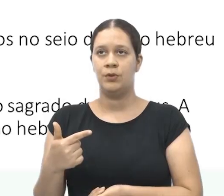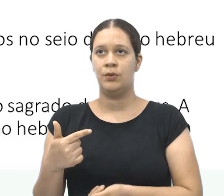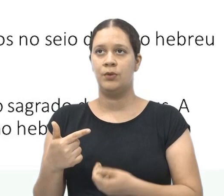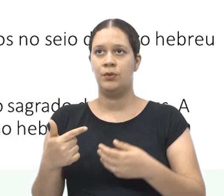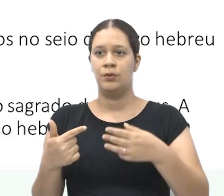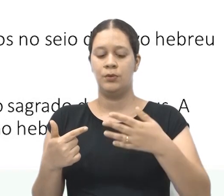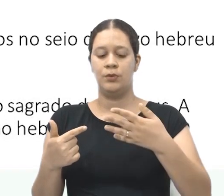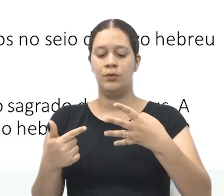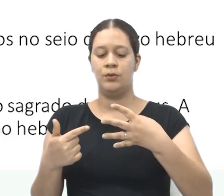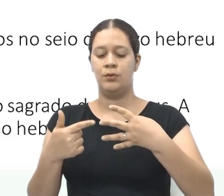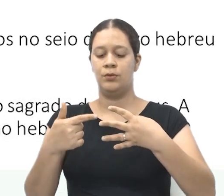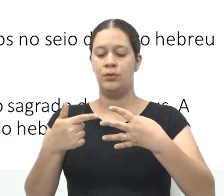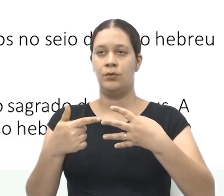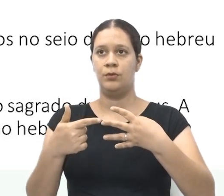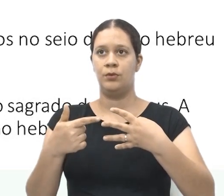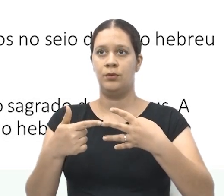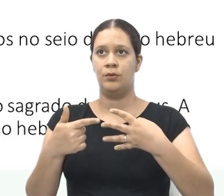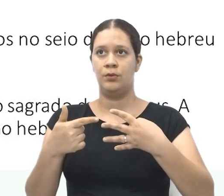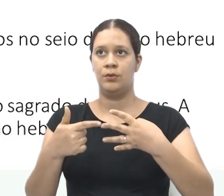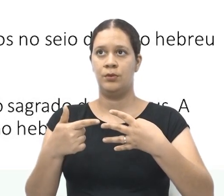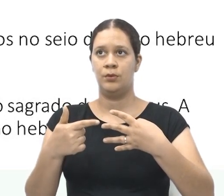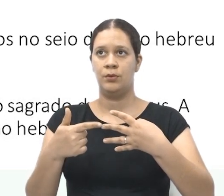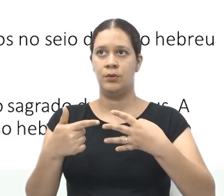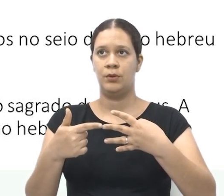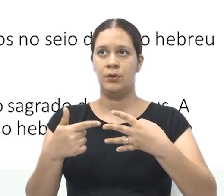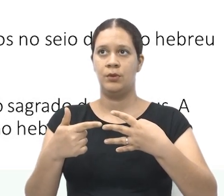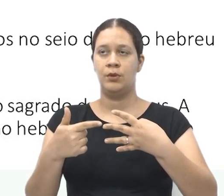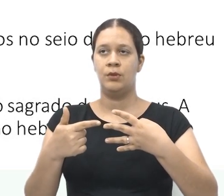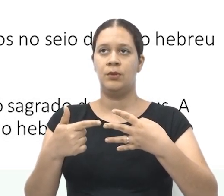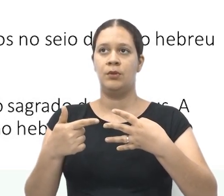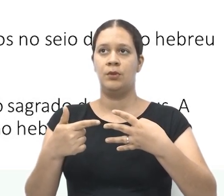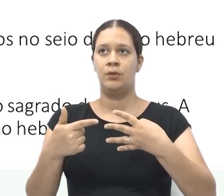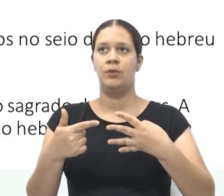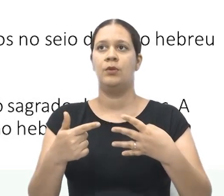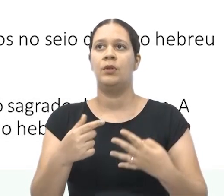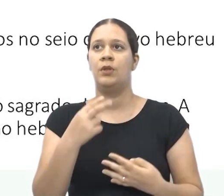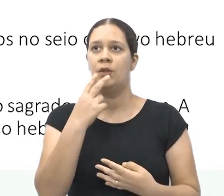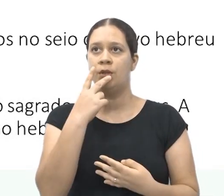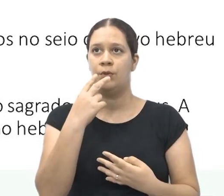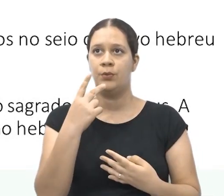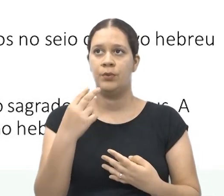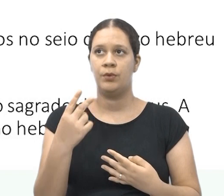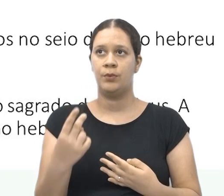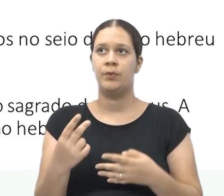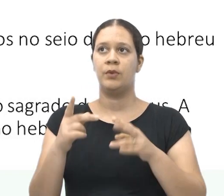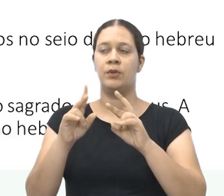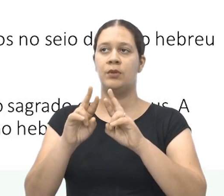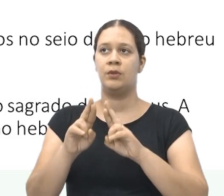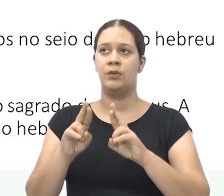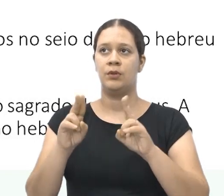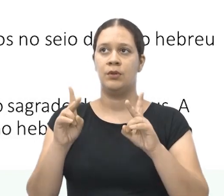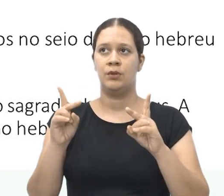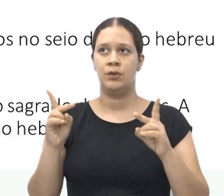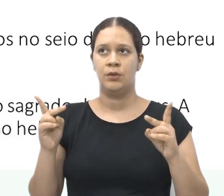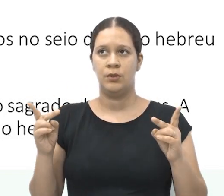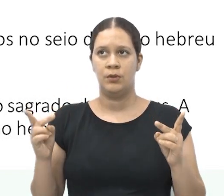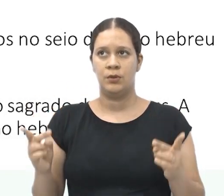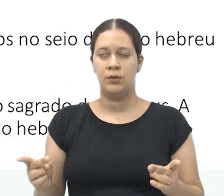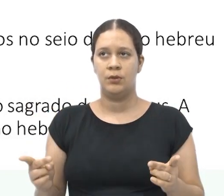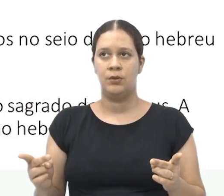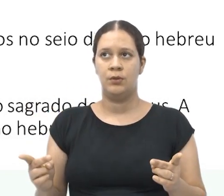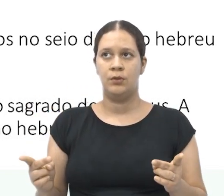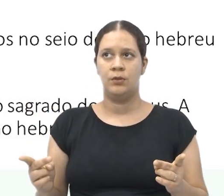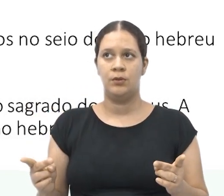aqui. Texto escrito em língua diferente da nossa, portanto, categorizado